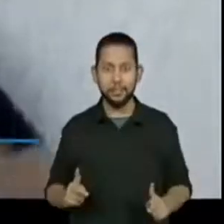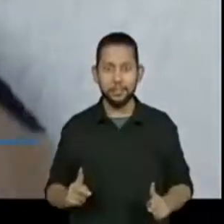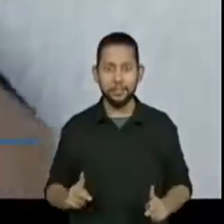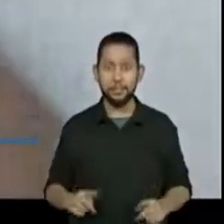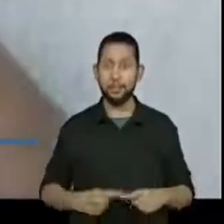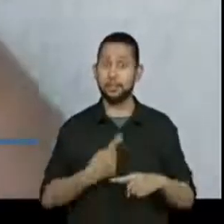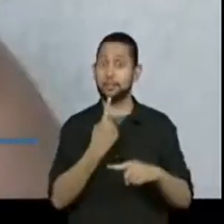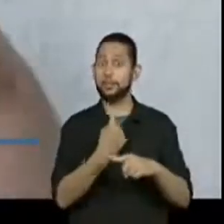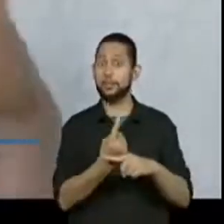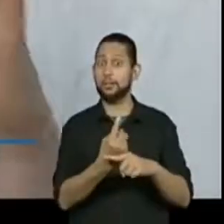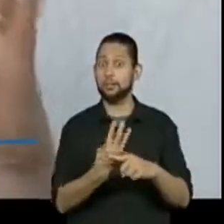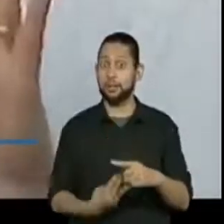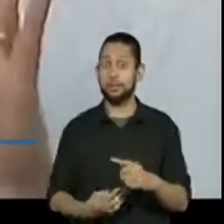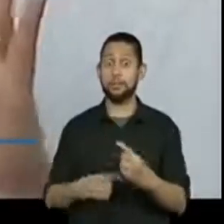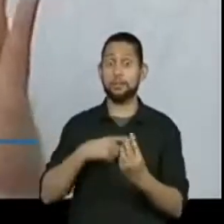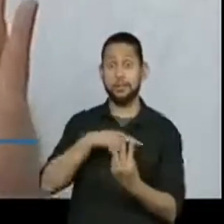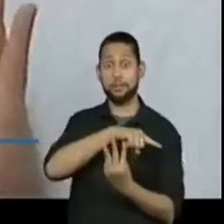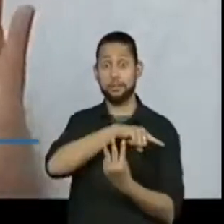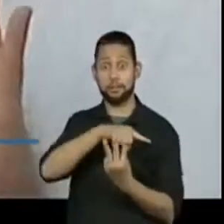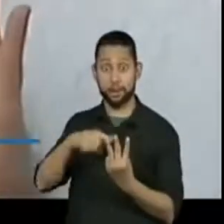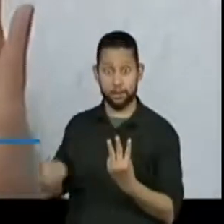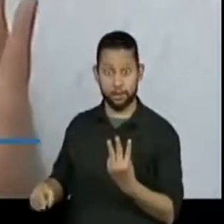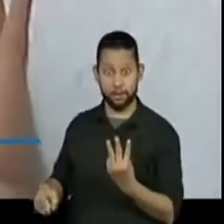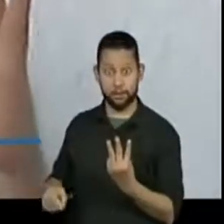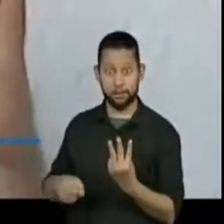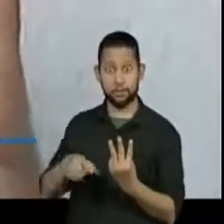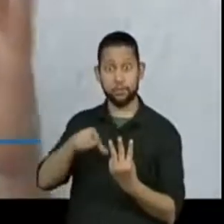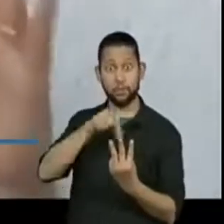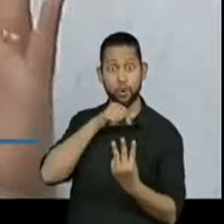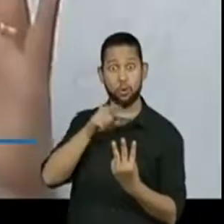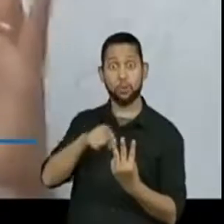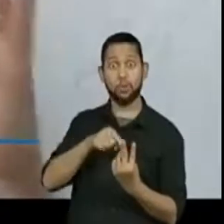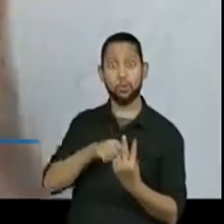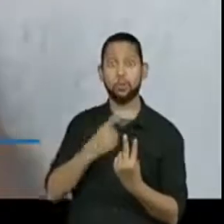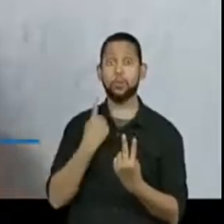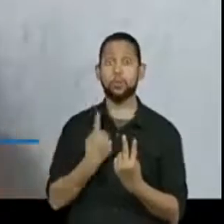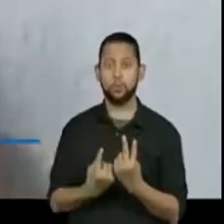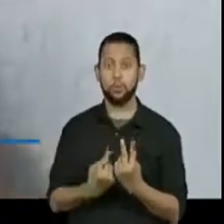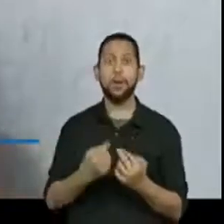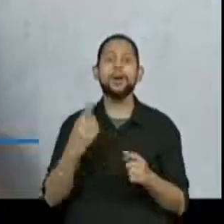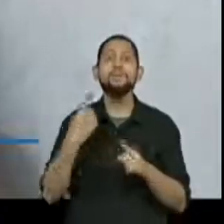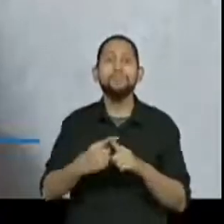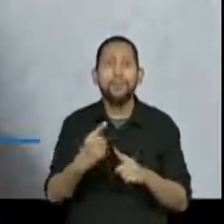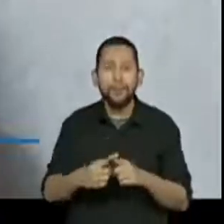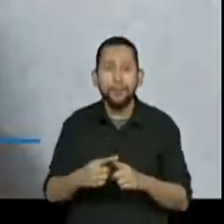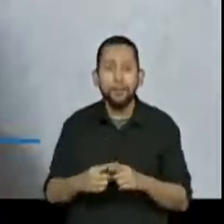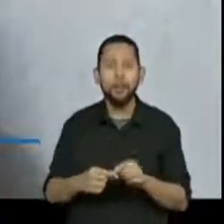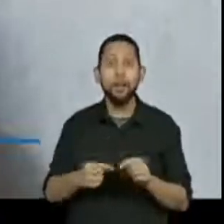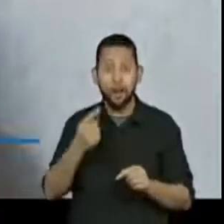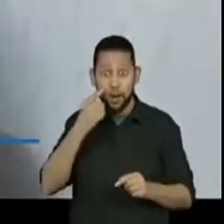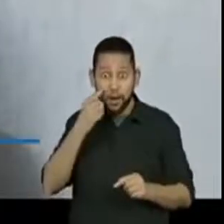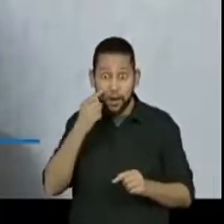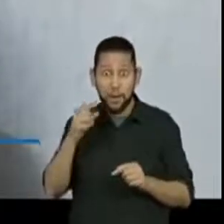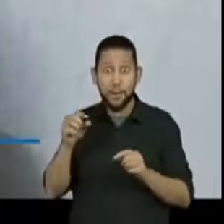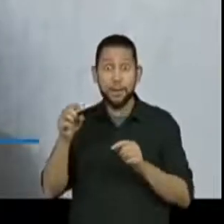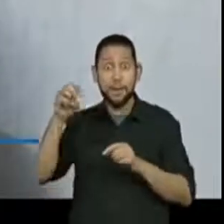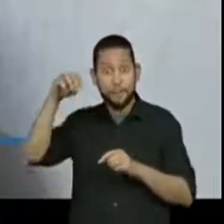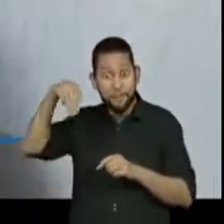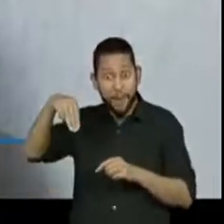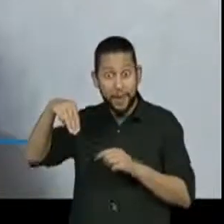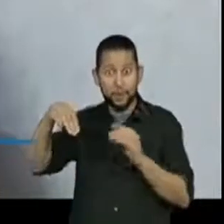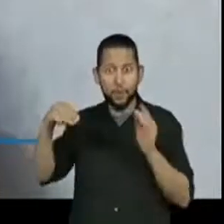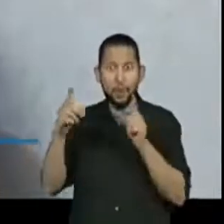Porque quanto maior a representação de metros dentro de um quadradinho, menor